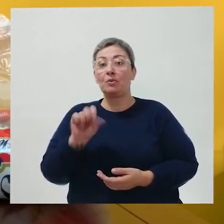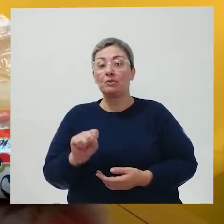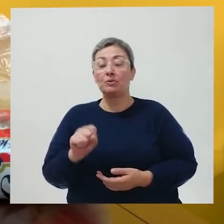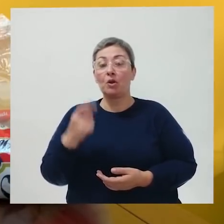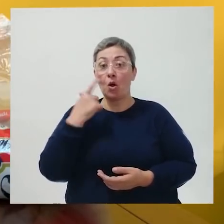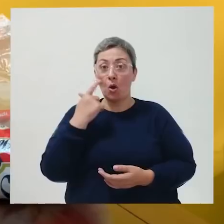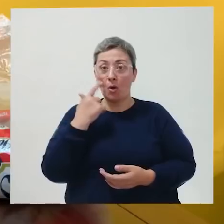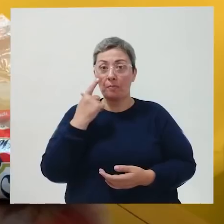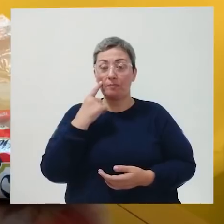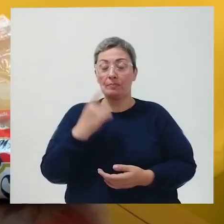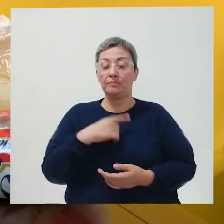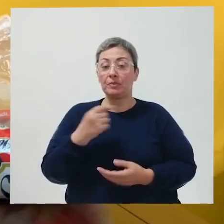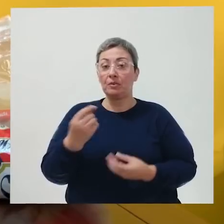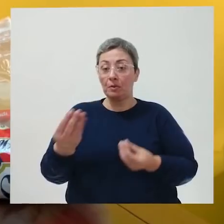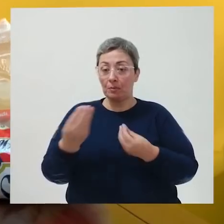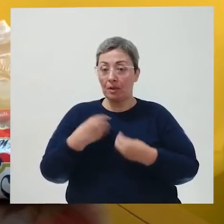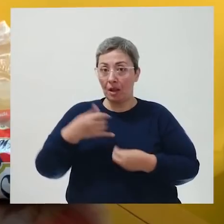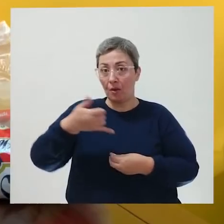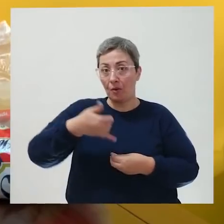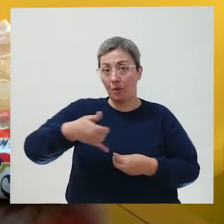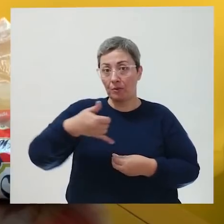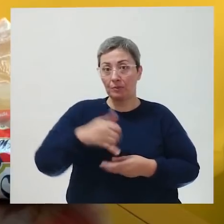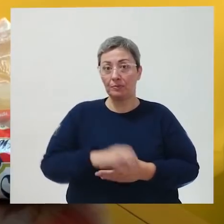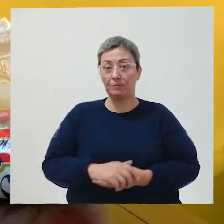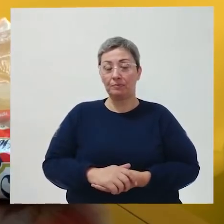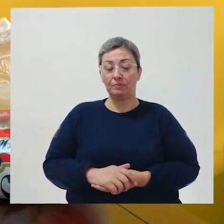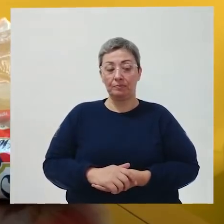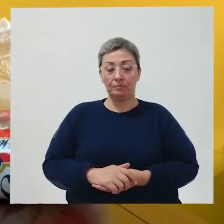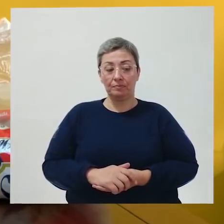Augusto, me entrega o óleo.